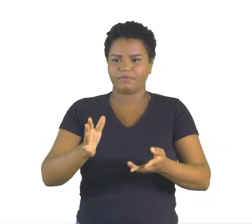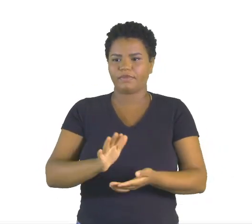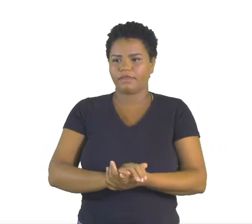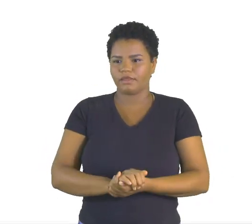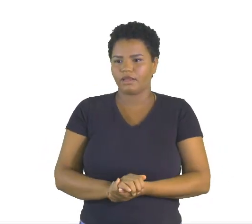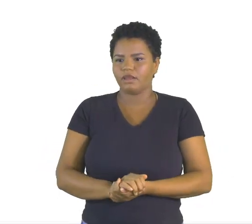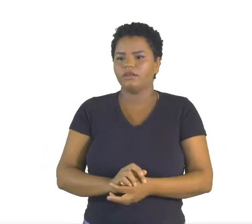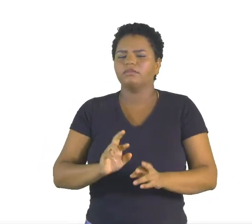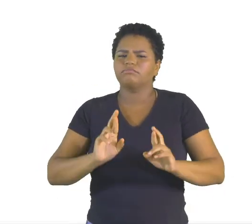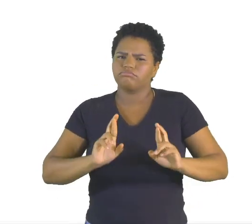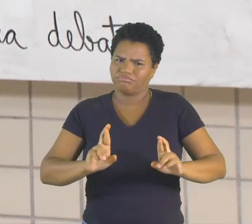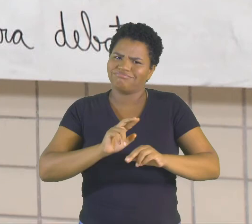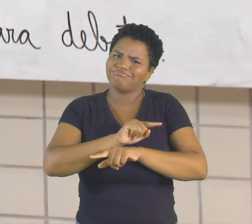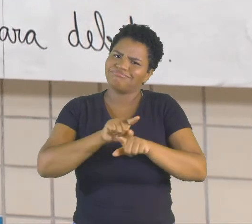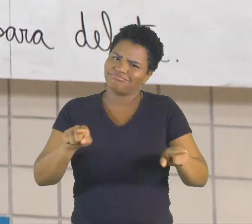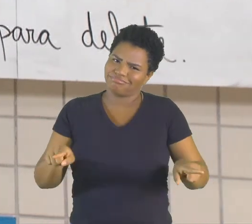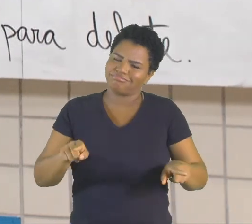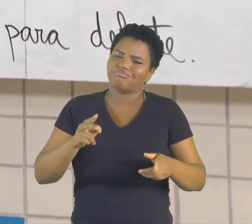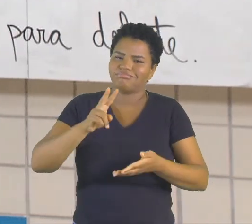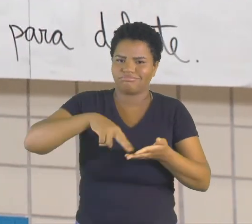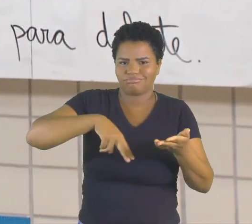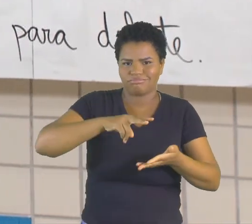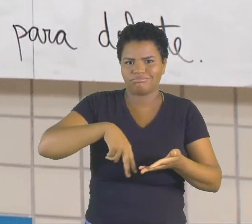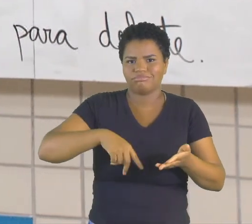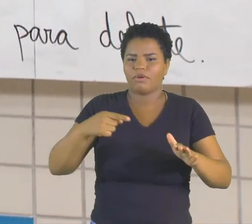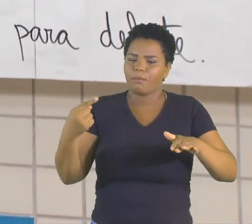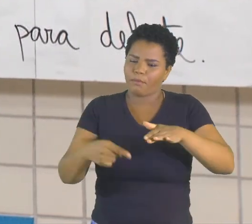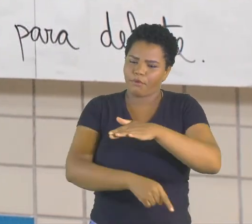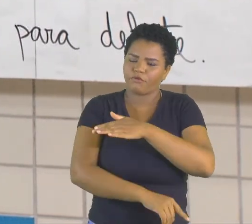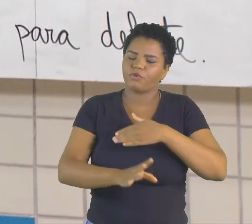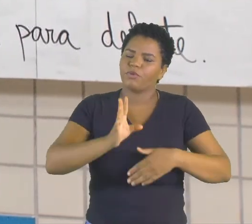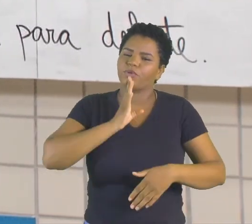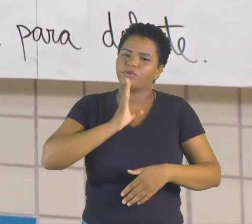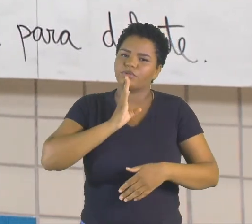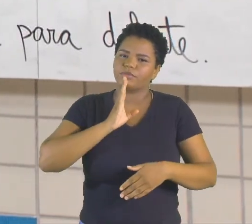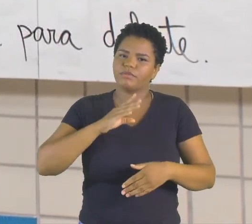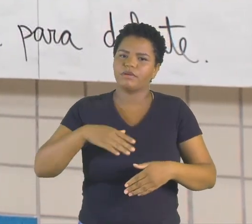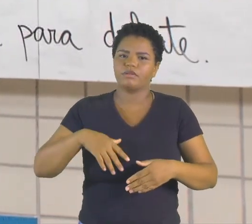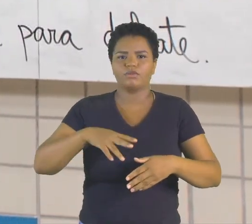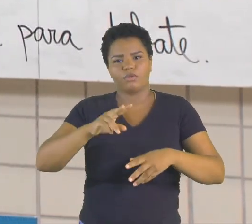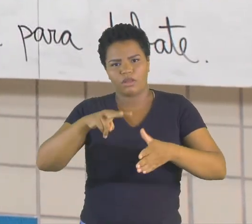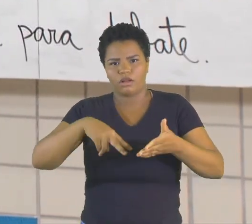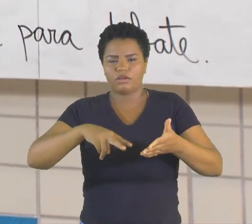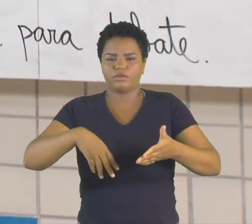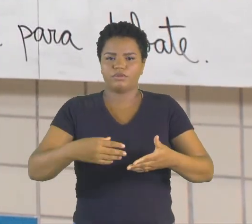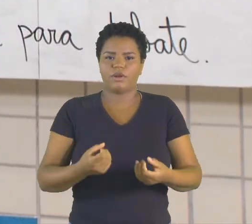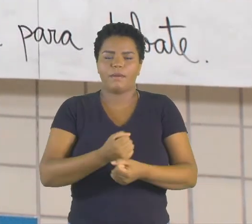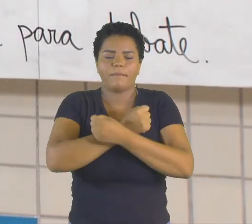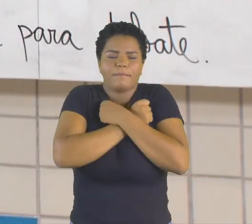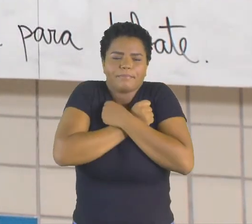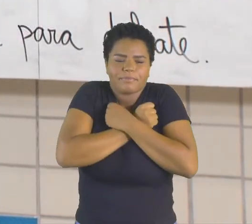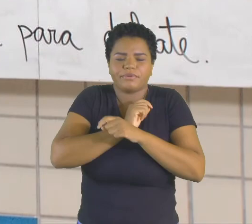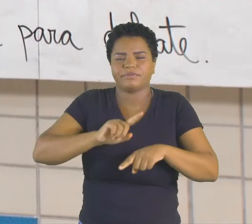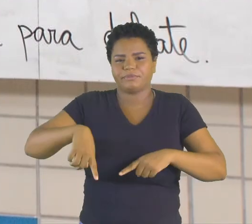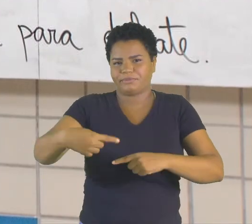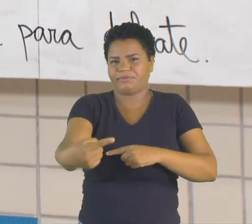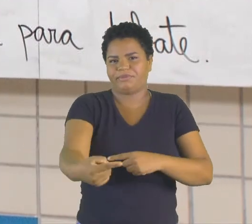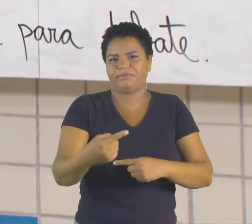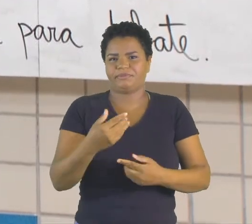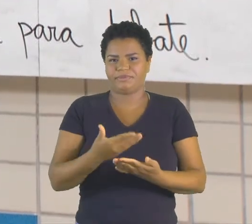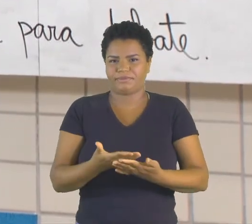leiam, aprofundem o conhecimento de vocês cada dia mais na leitura. Um forte abraço e até a nossa próxima aula.